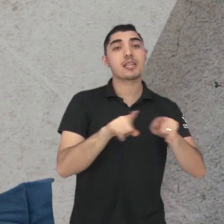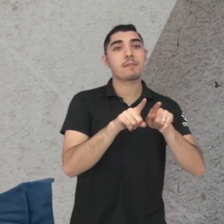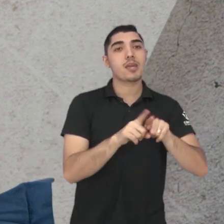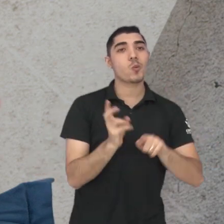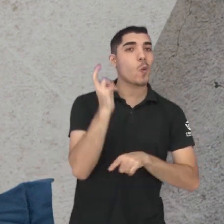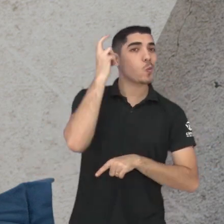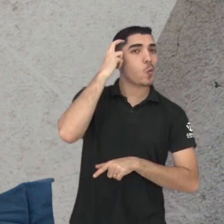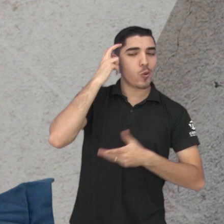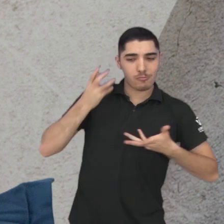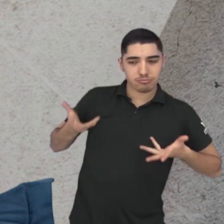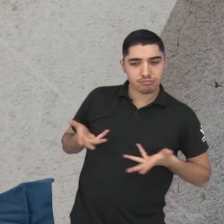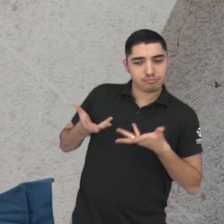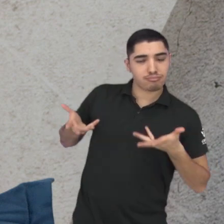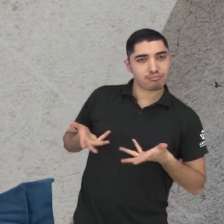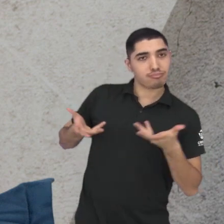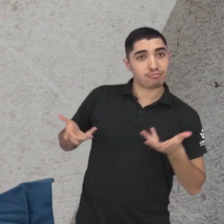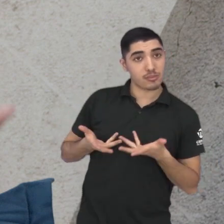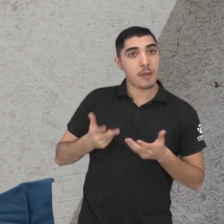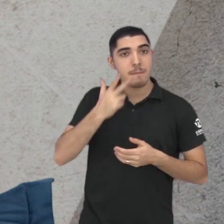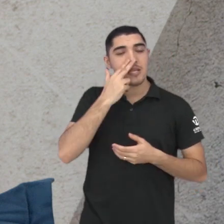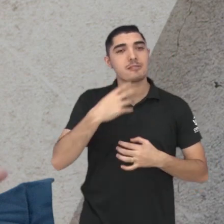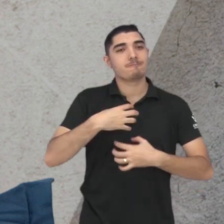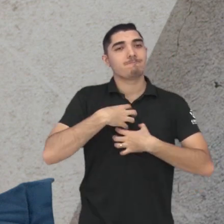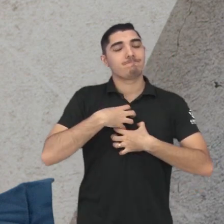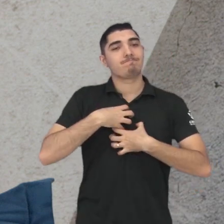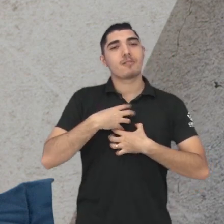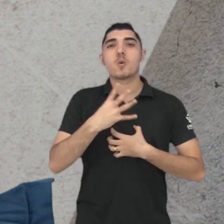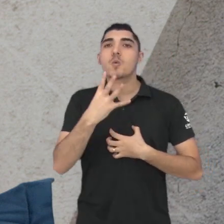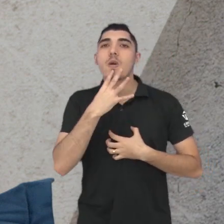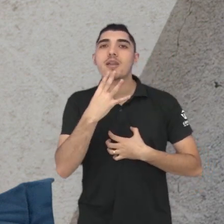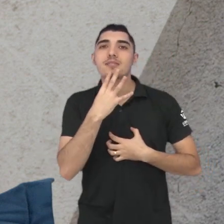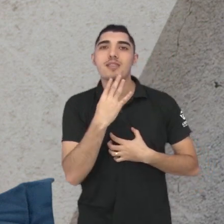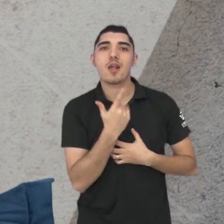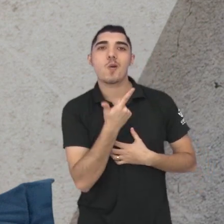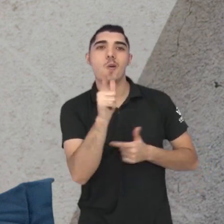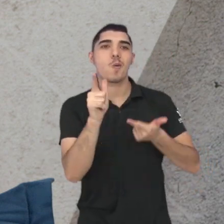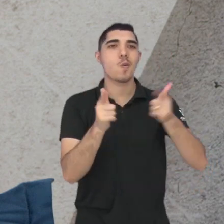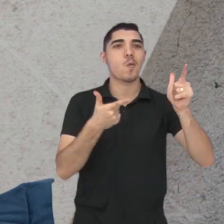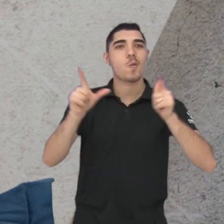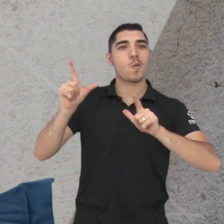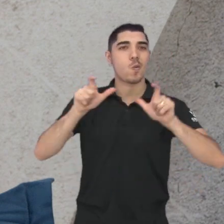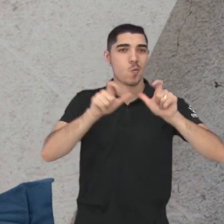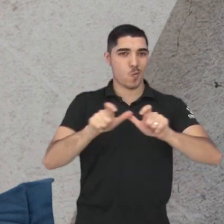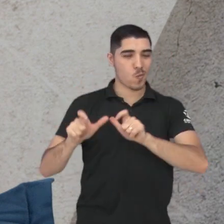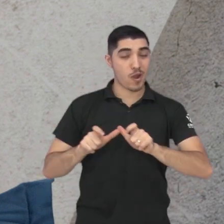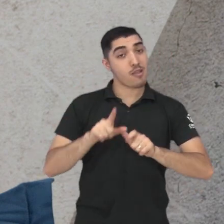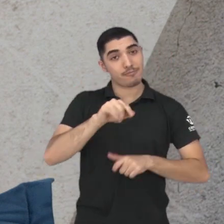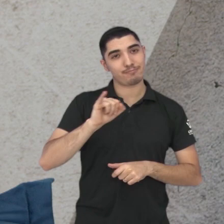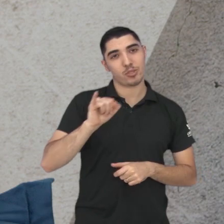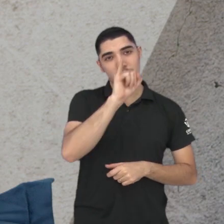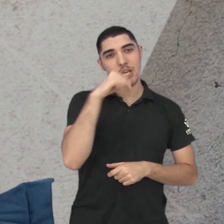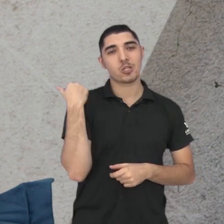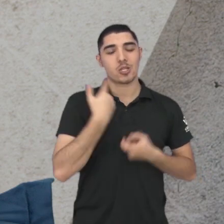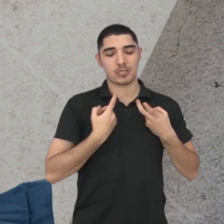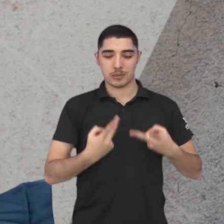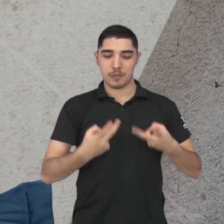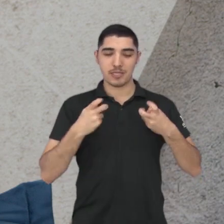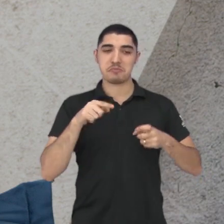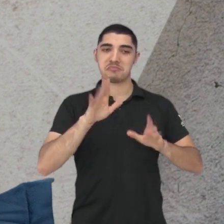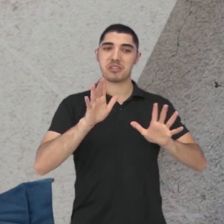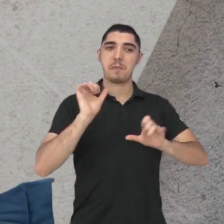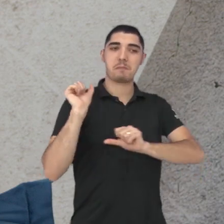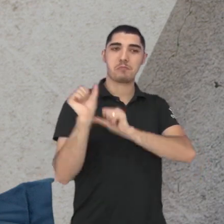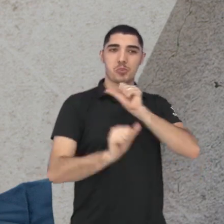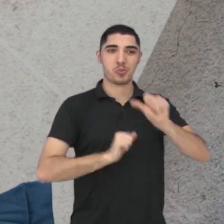cultura, como isso ajuda realmente a fazer essa troca, esse intercâmbio, né, muito importante entre as pessoas. Então a gente percebeu isso, essa